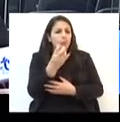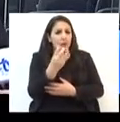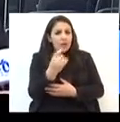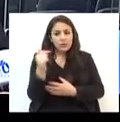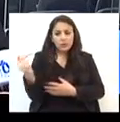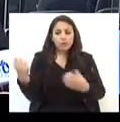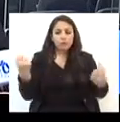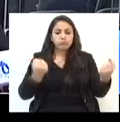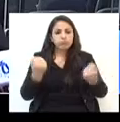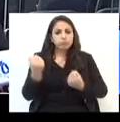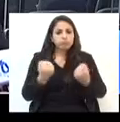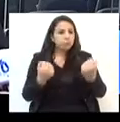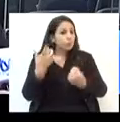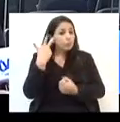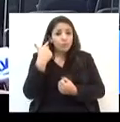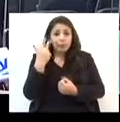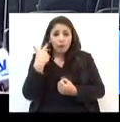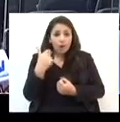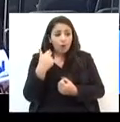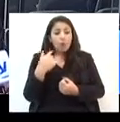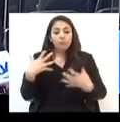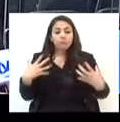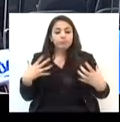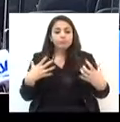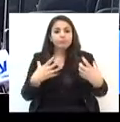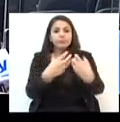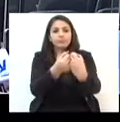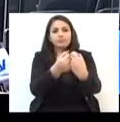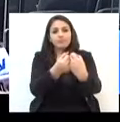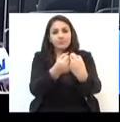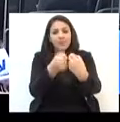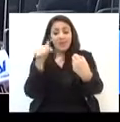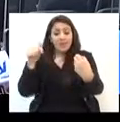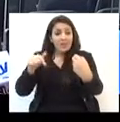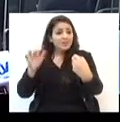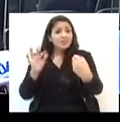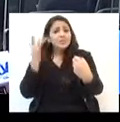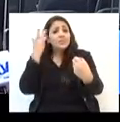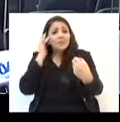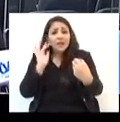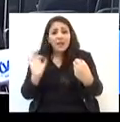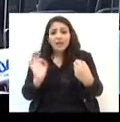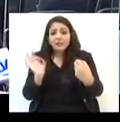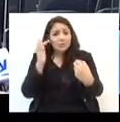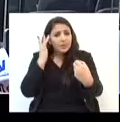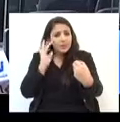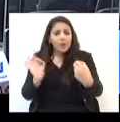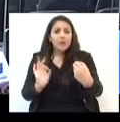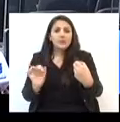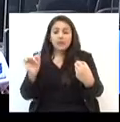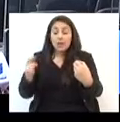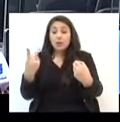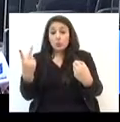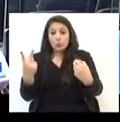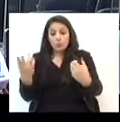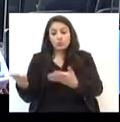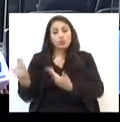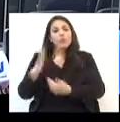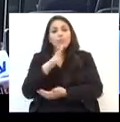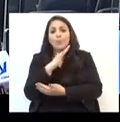ela foi vítima. 2 jovens morreram na hora, no acidente, e aquela moça ficou